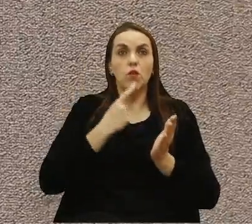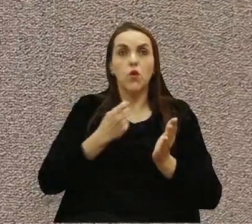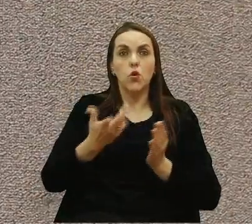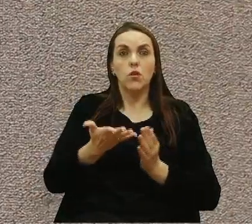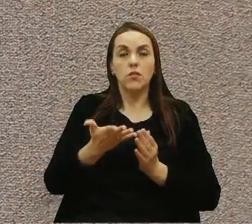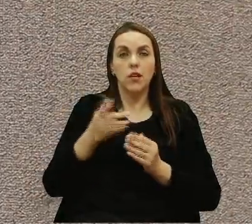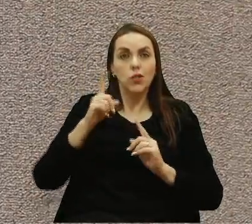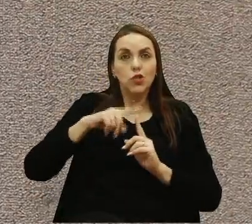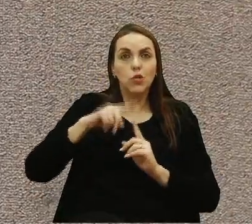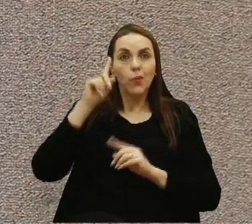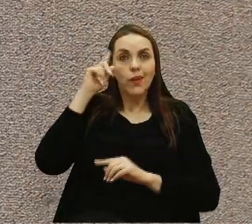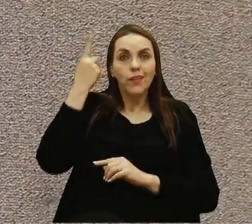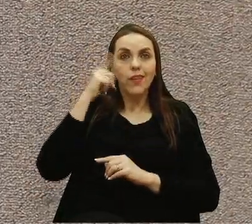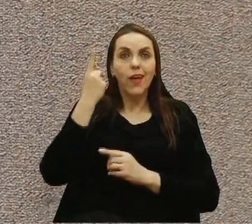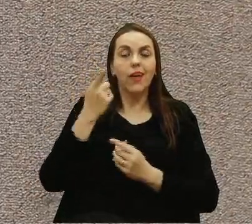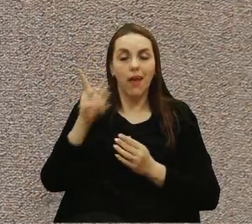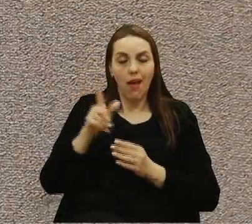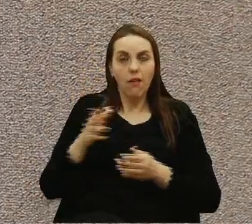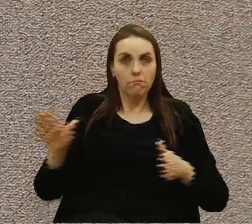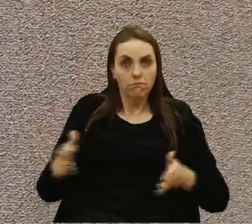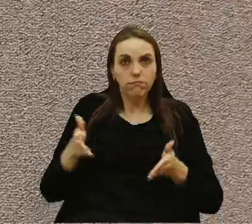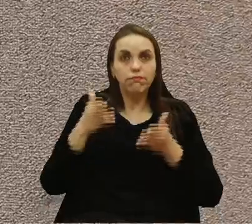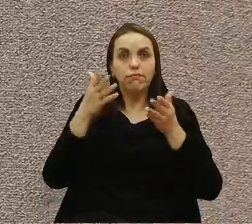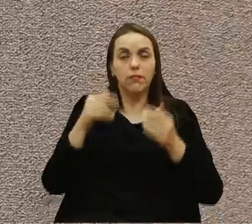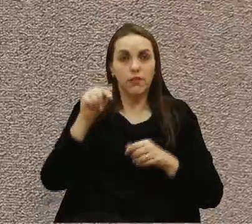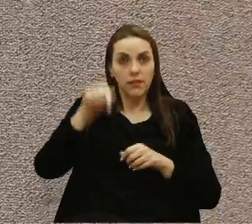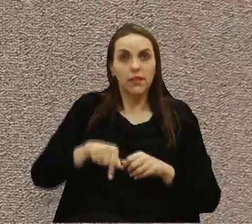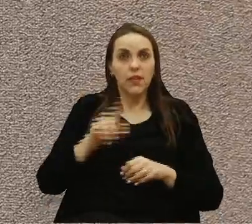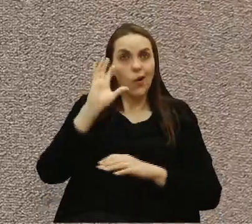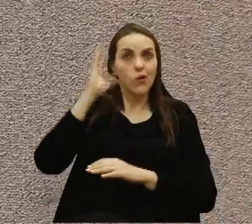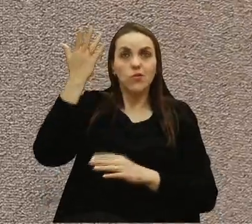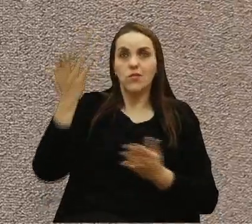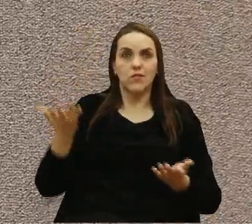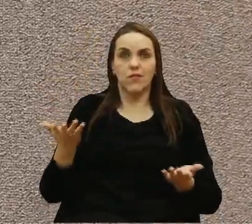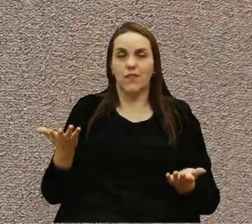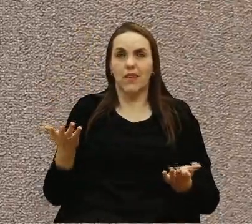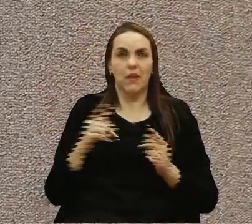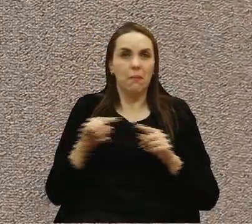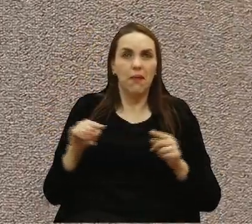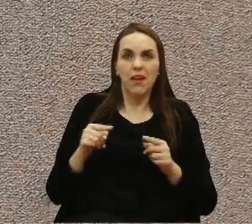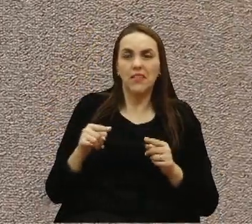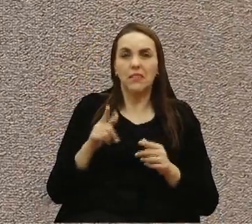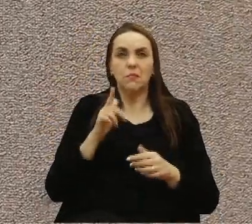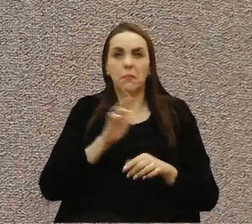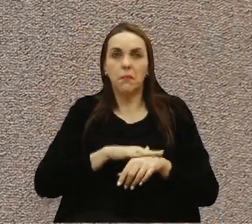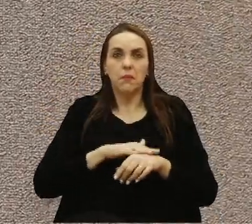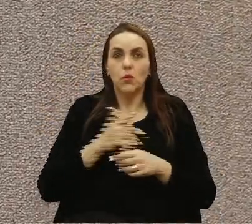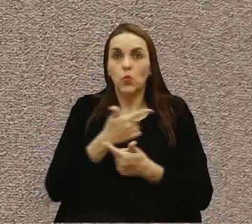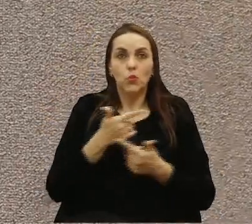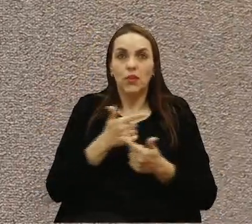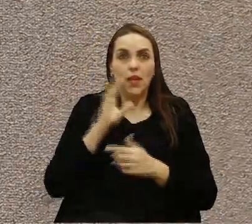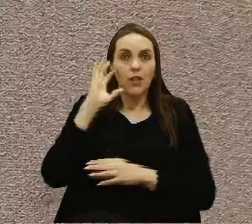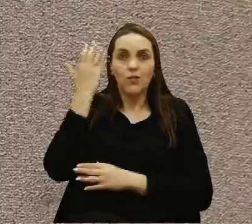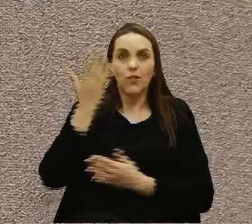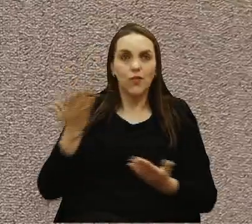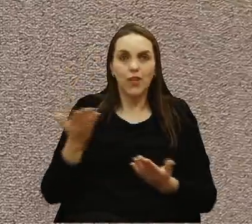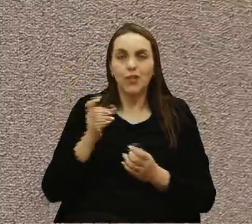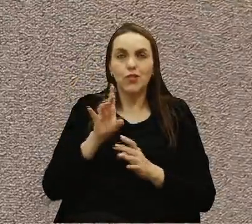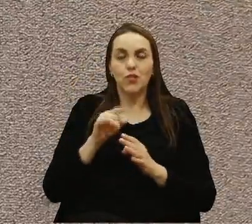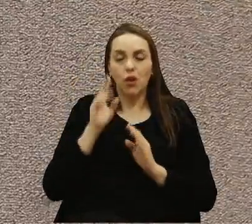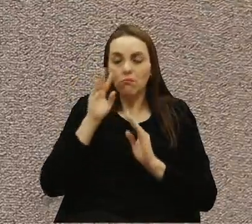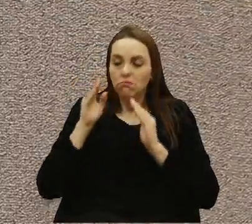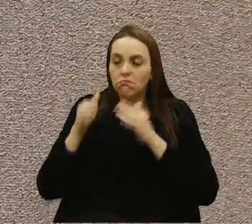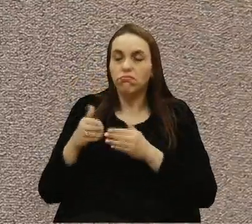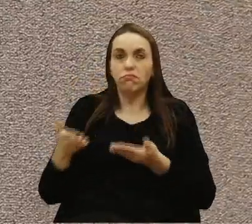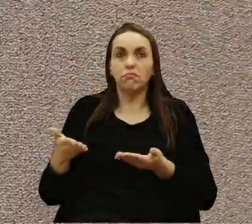de ideias que a gente fomenta no município, em trazer soluções, né? Mas enquanto não tem soluções, enquanto só um lado, né,